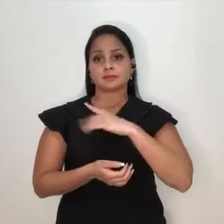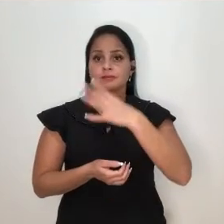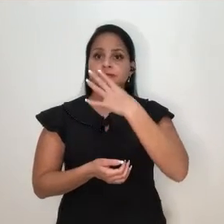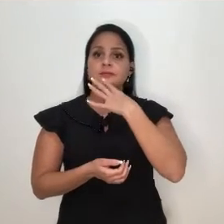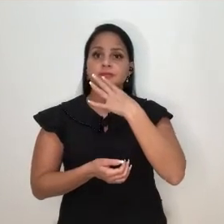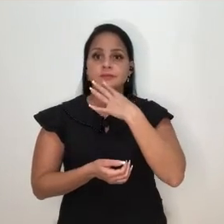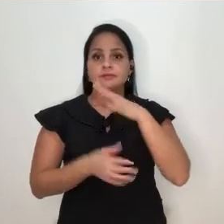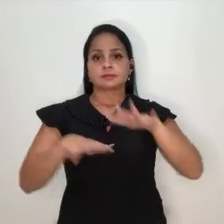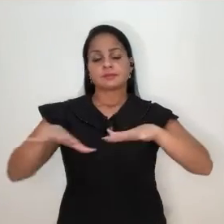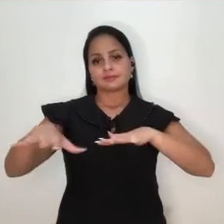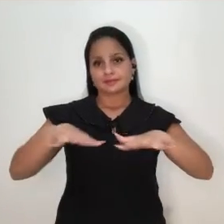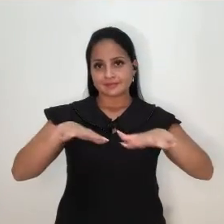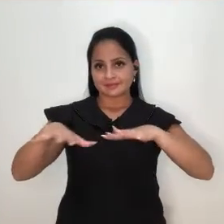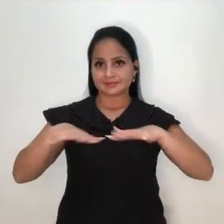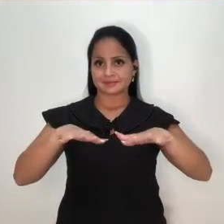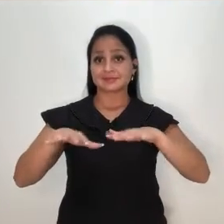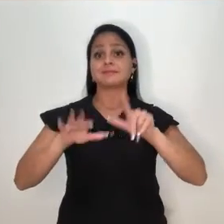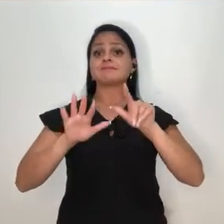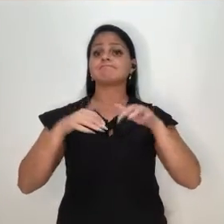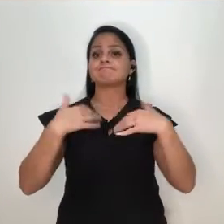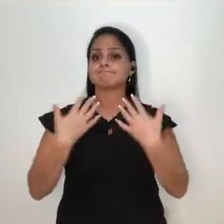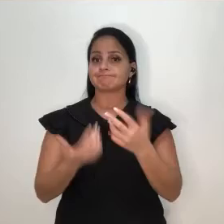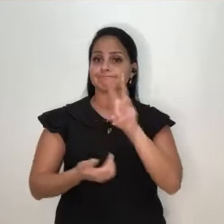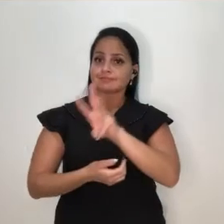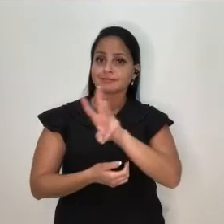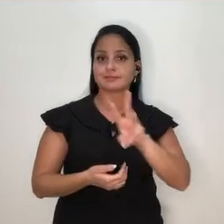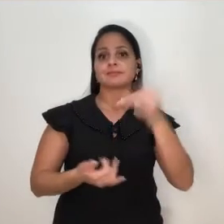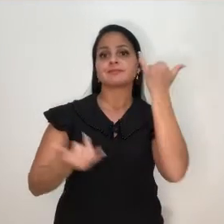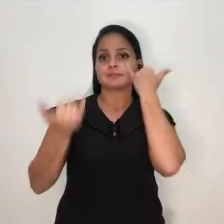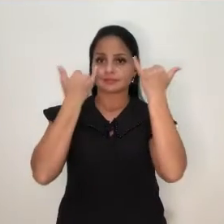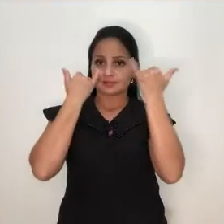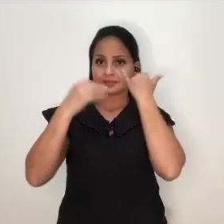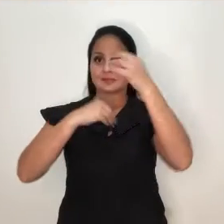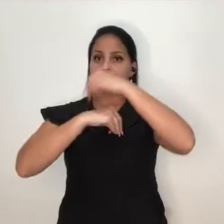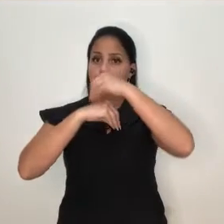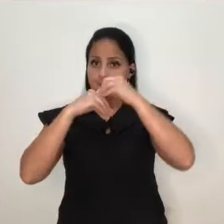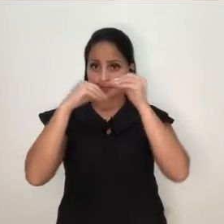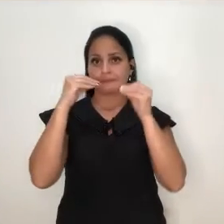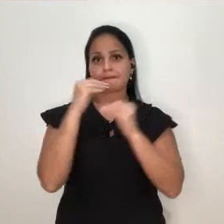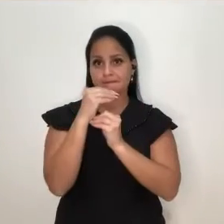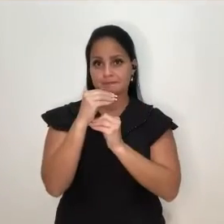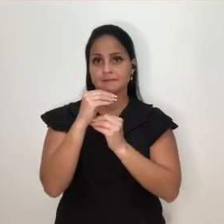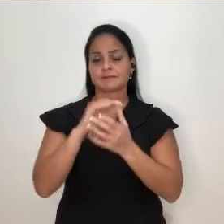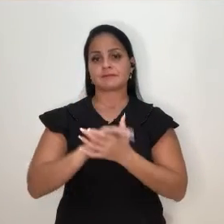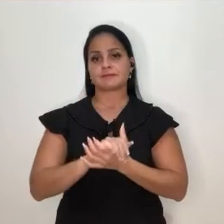conhecimento do programa de mobilidade através do site de informações da UFG.